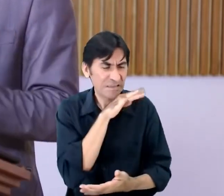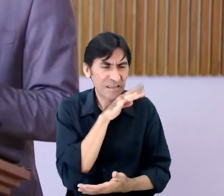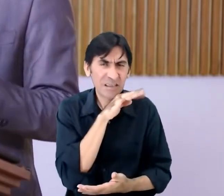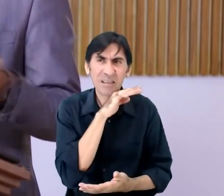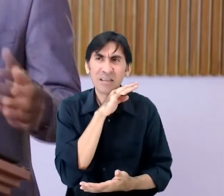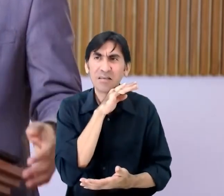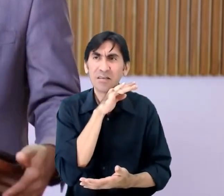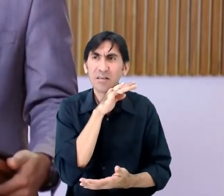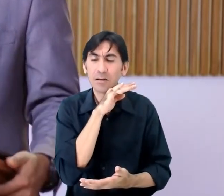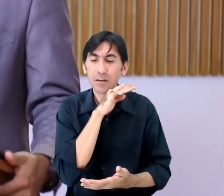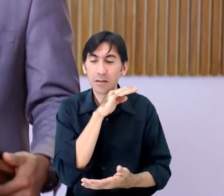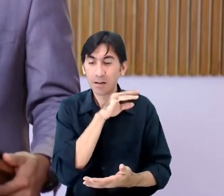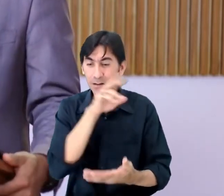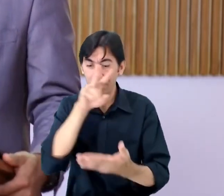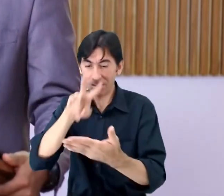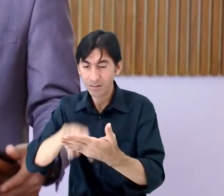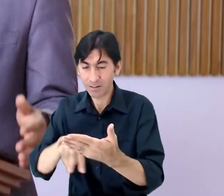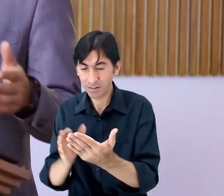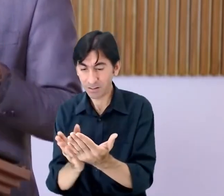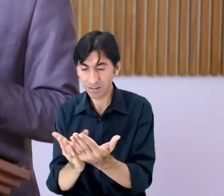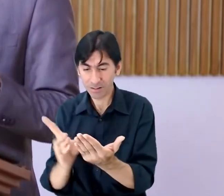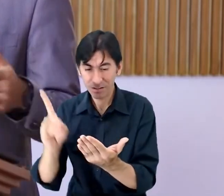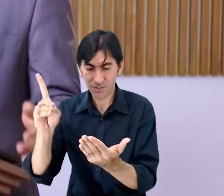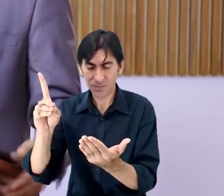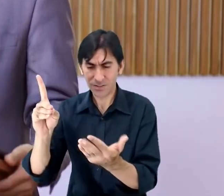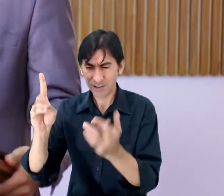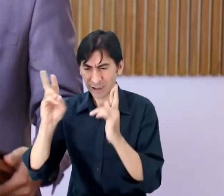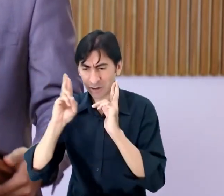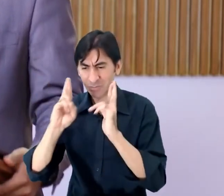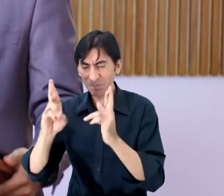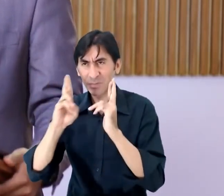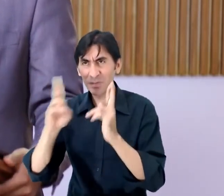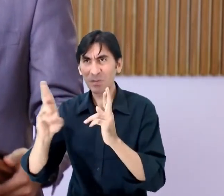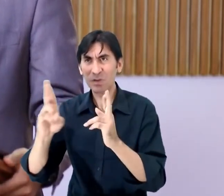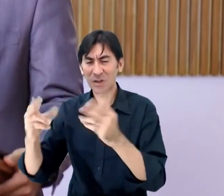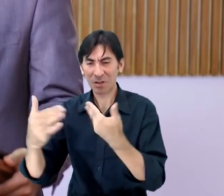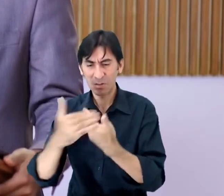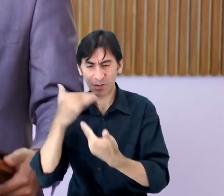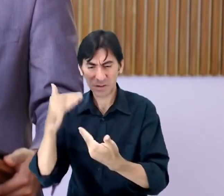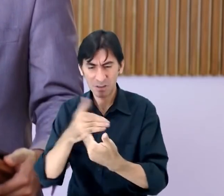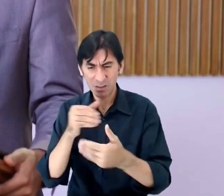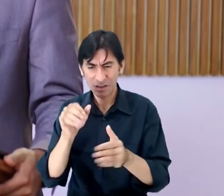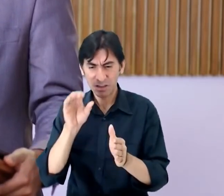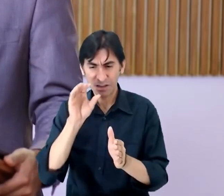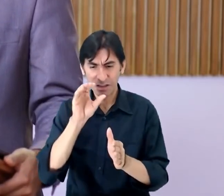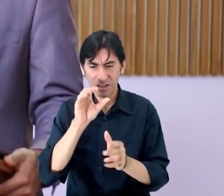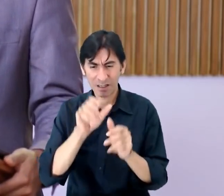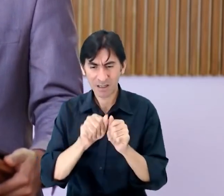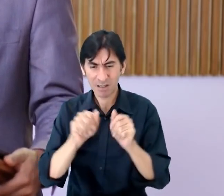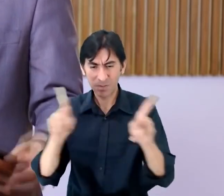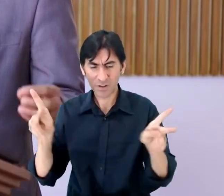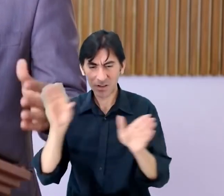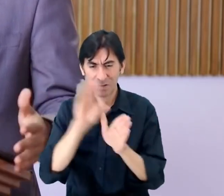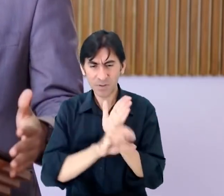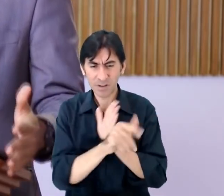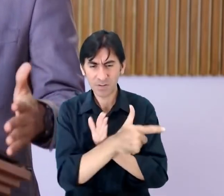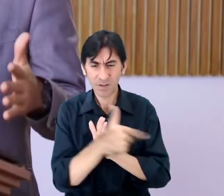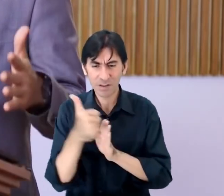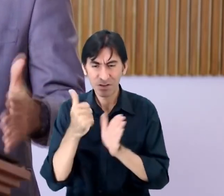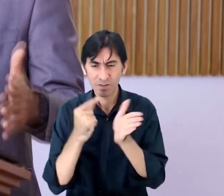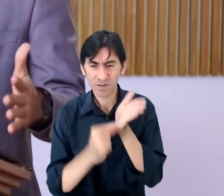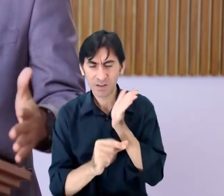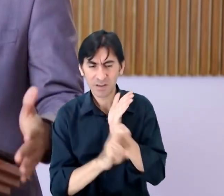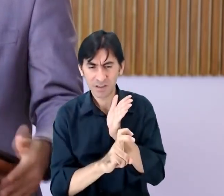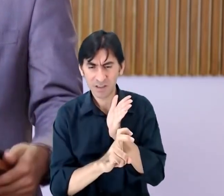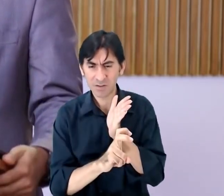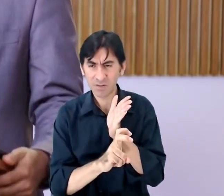lemos na palavra de Deus, esta mensagem do capítulo 21, verso 5, quando João recebe essa ordem, escreve, porque essas